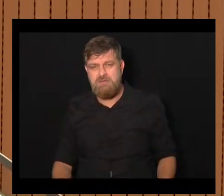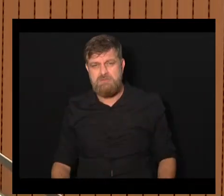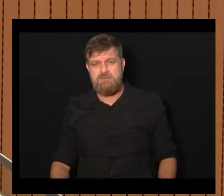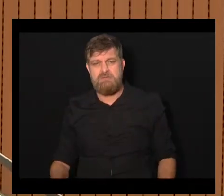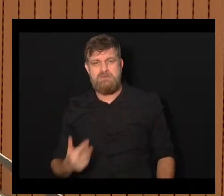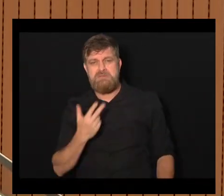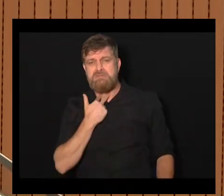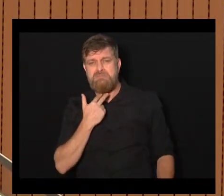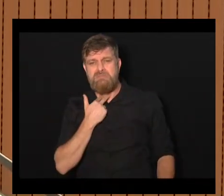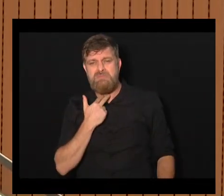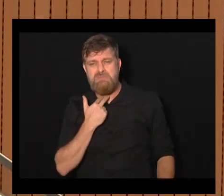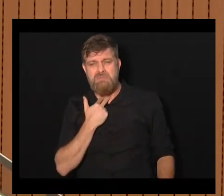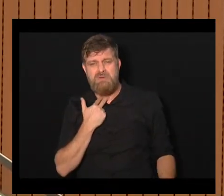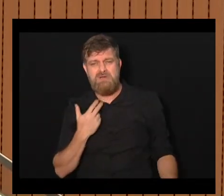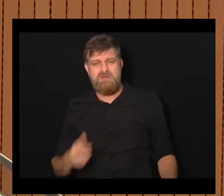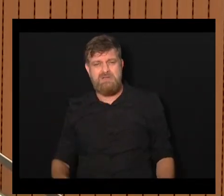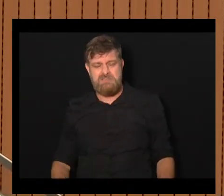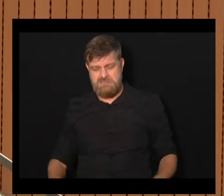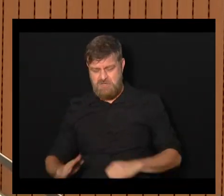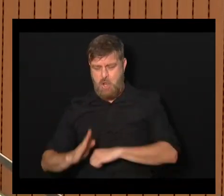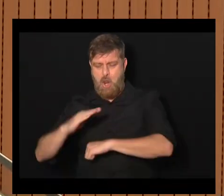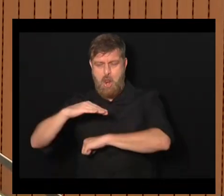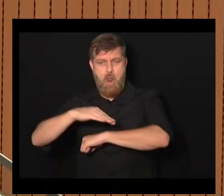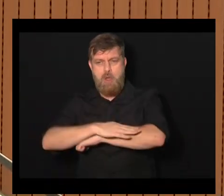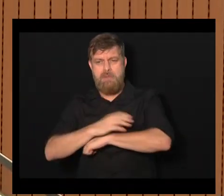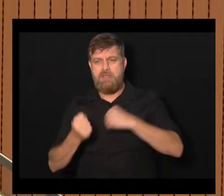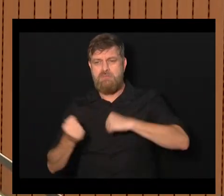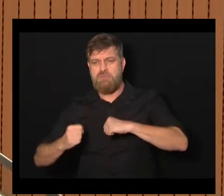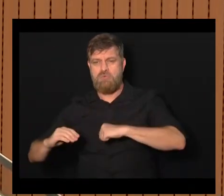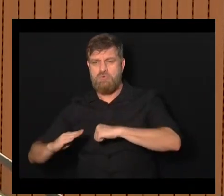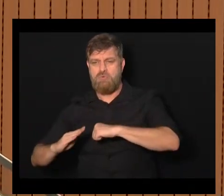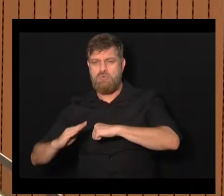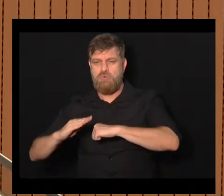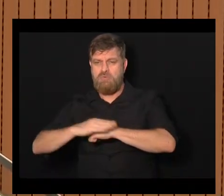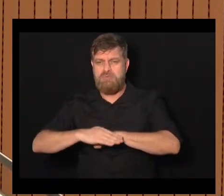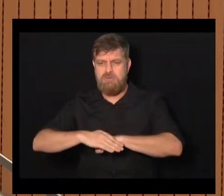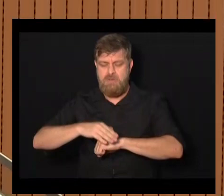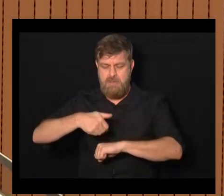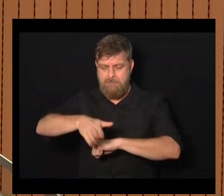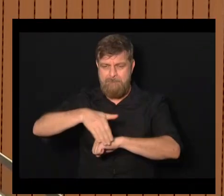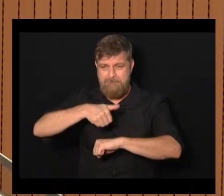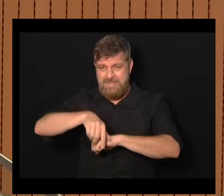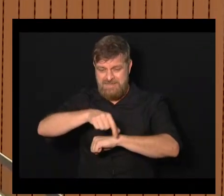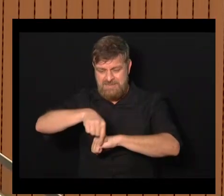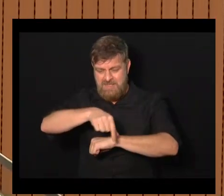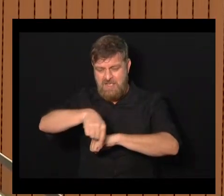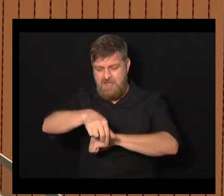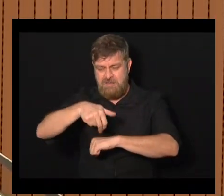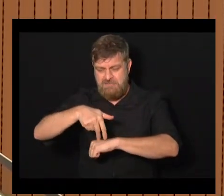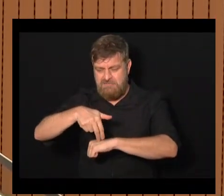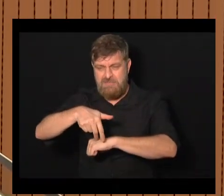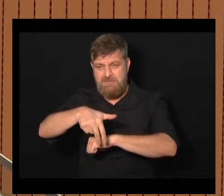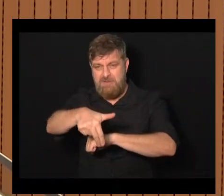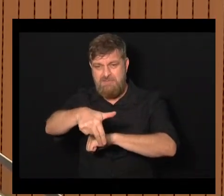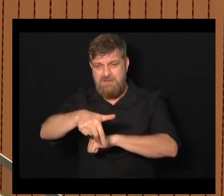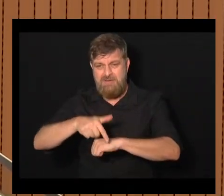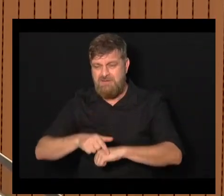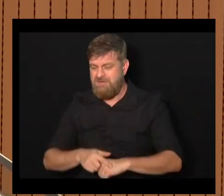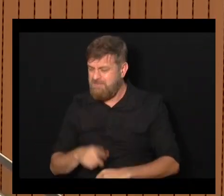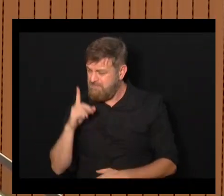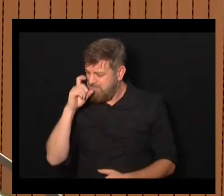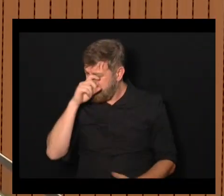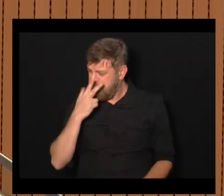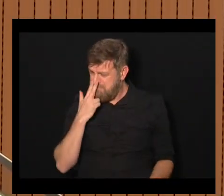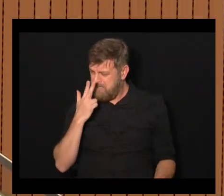pode fazer lombada, é muito difícil pintar uma sinalização de parada obrigatória,